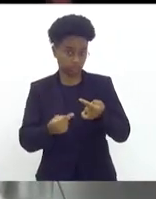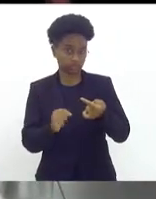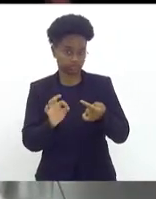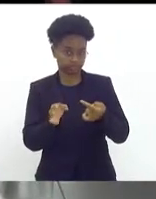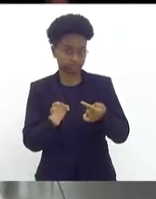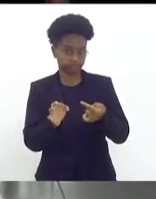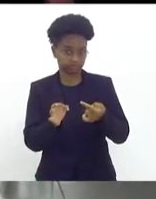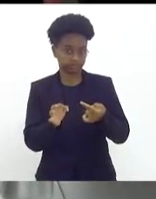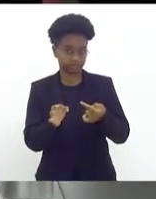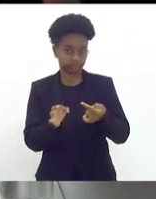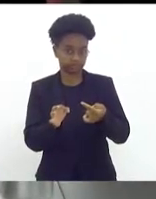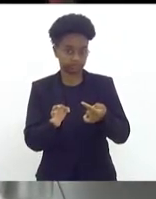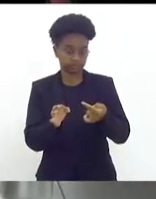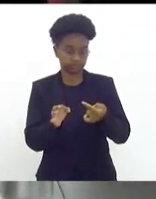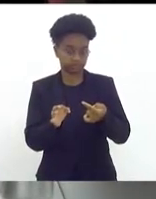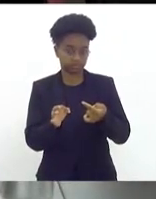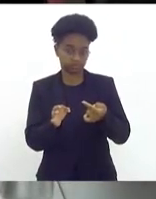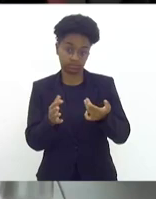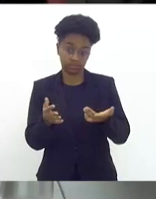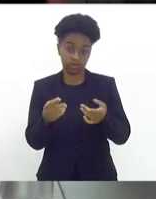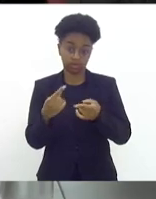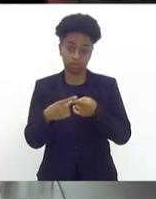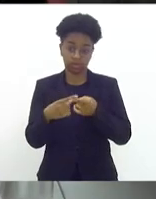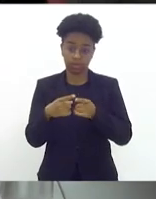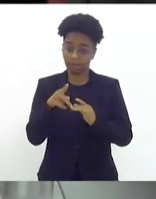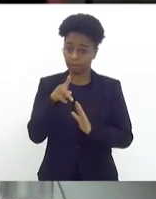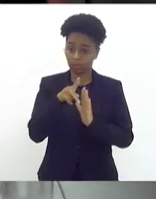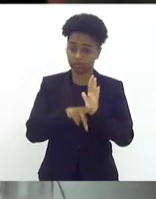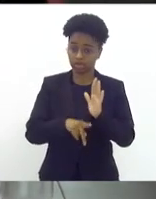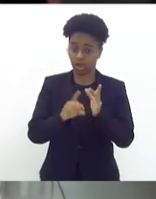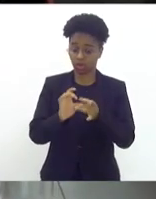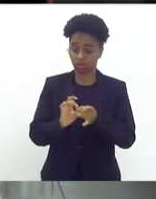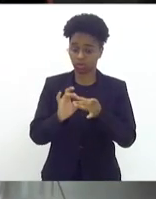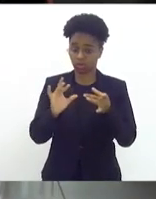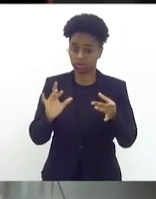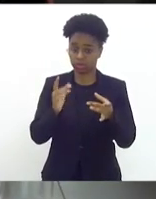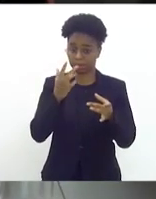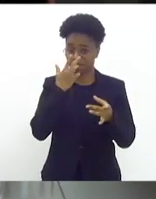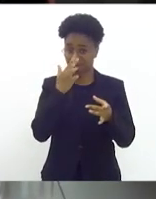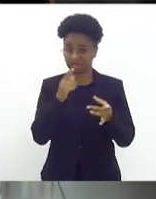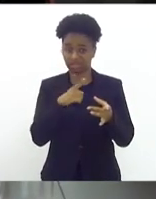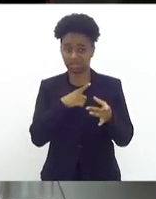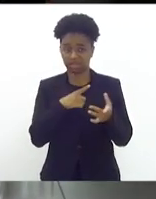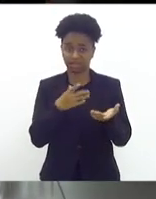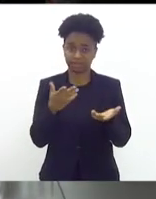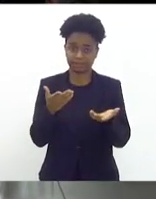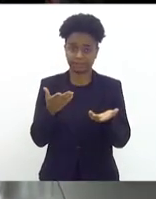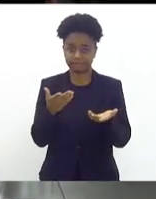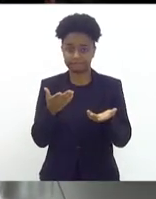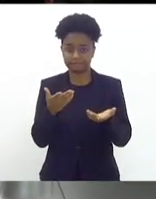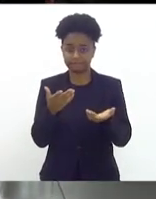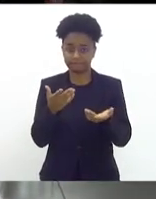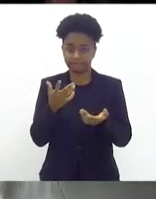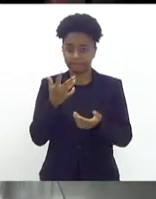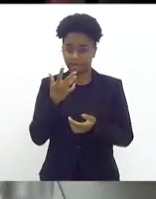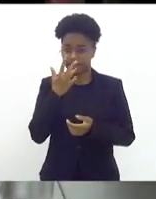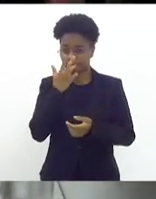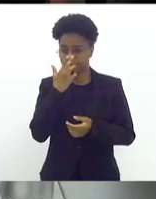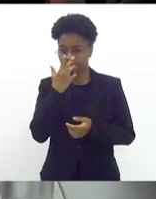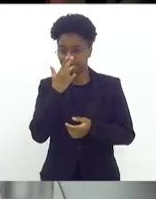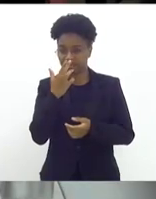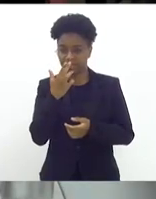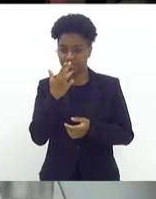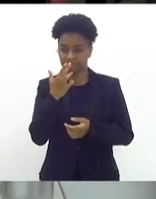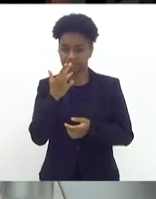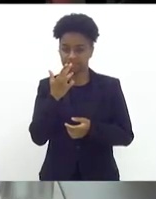Como um projeto autorizativo tivesse cortando o